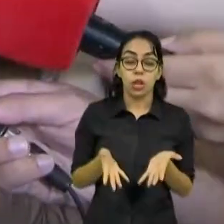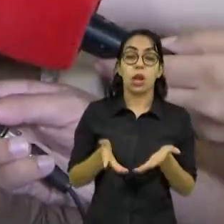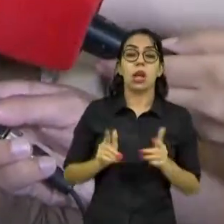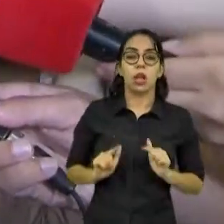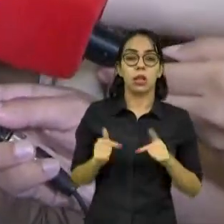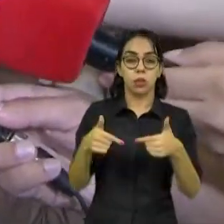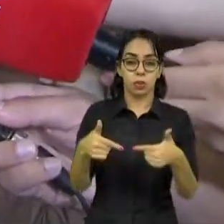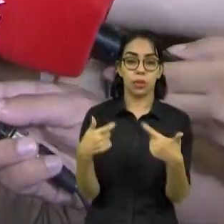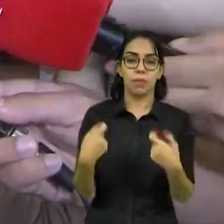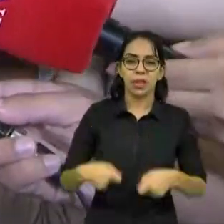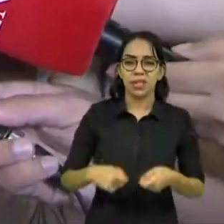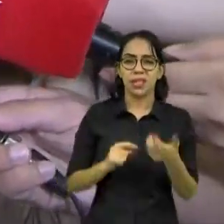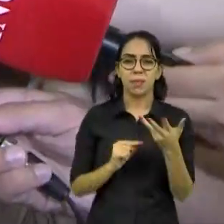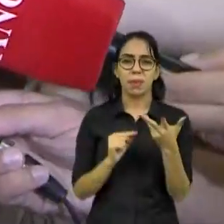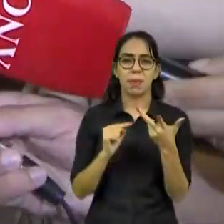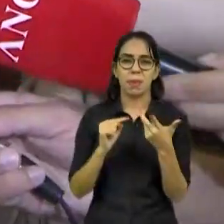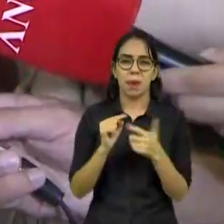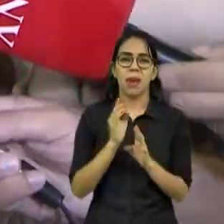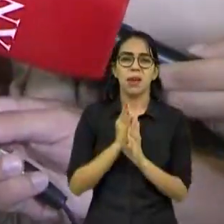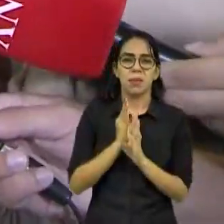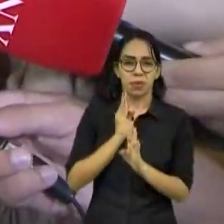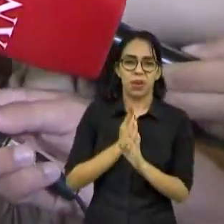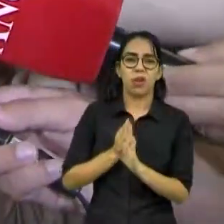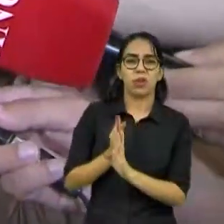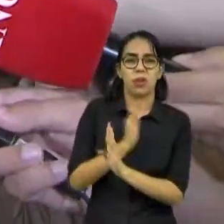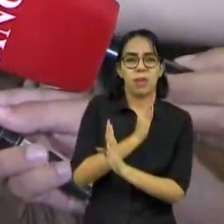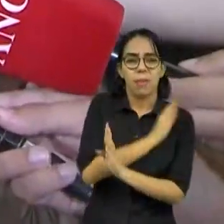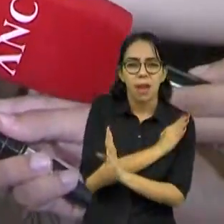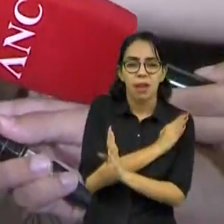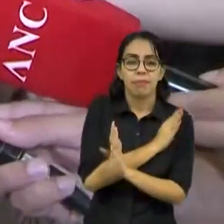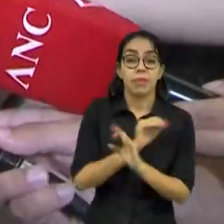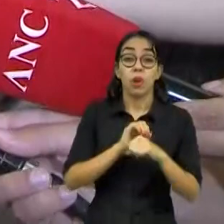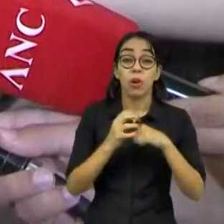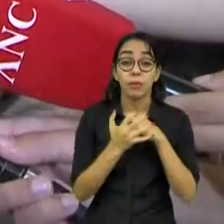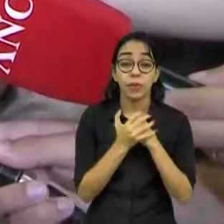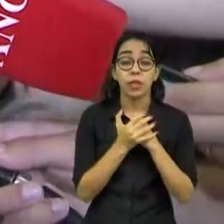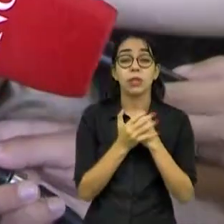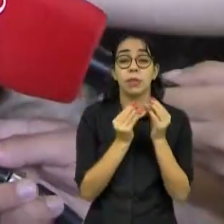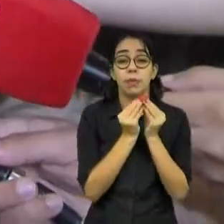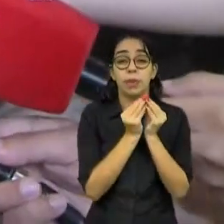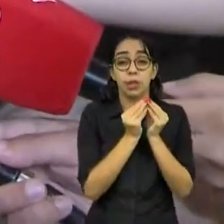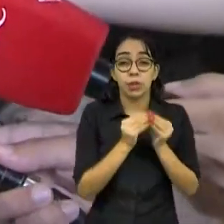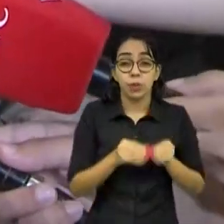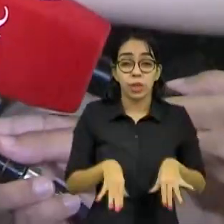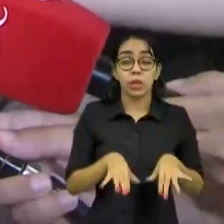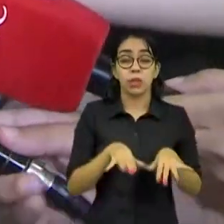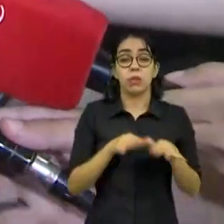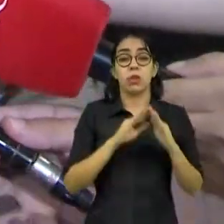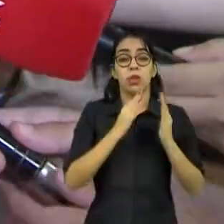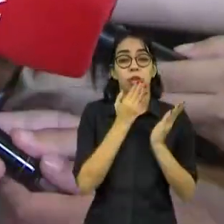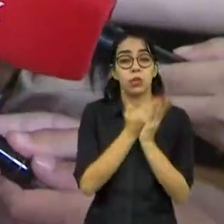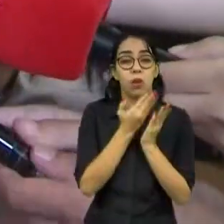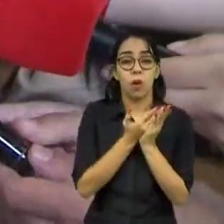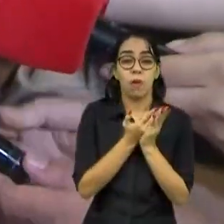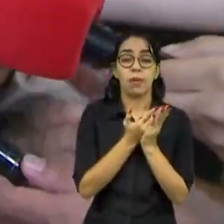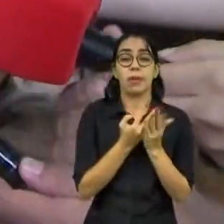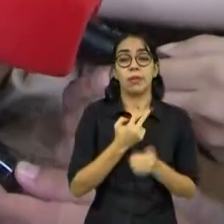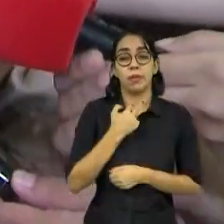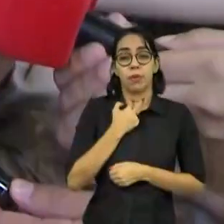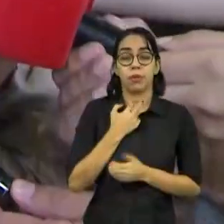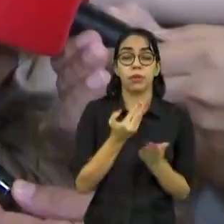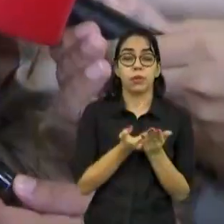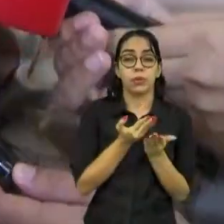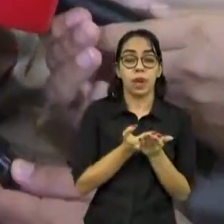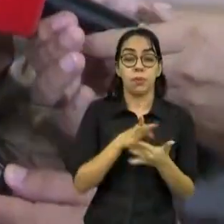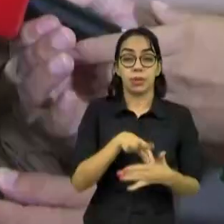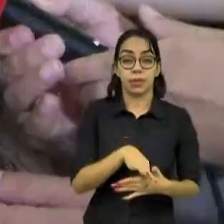por conta de todo esse impacto que a pandemia teve com a suspensão das aulas presenciais. Então, é um momento também